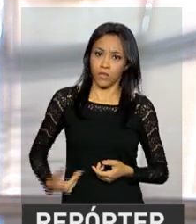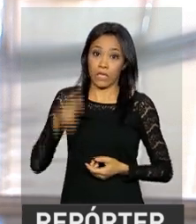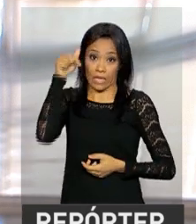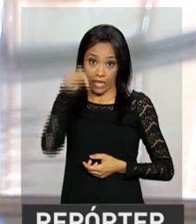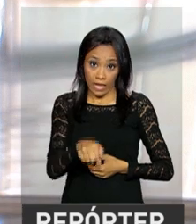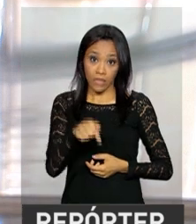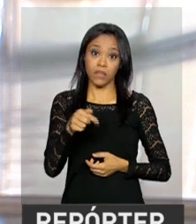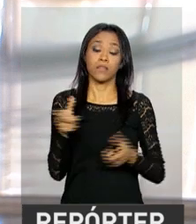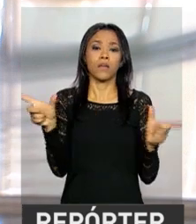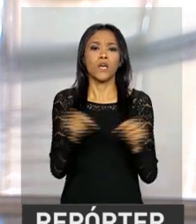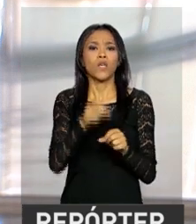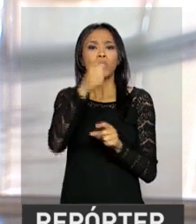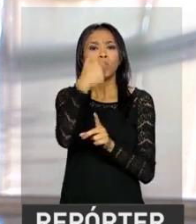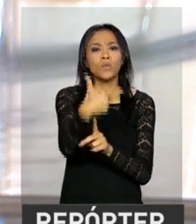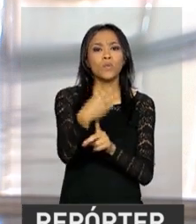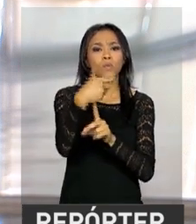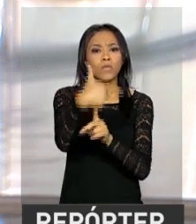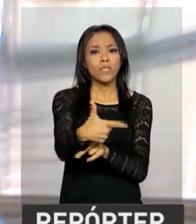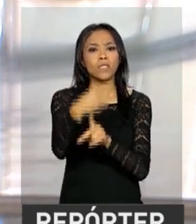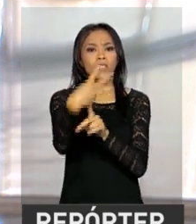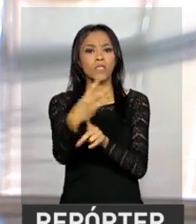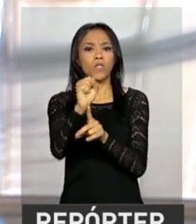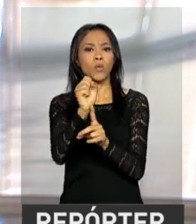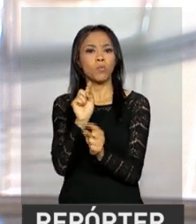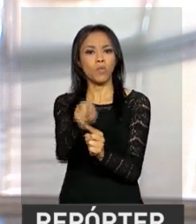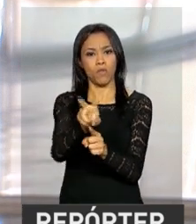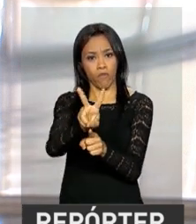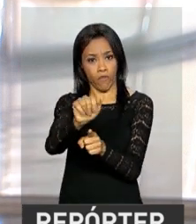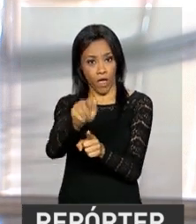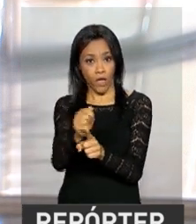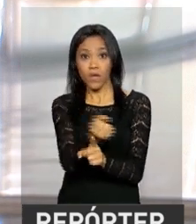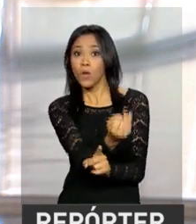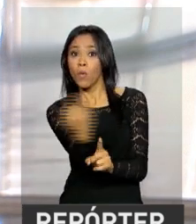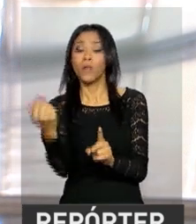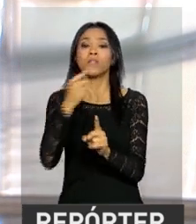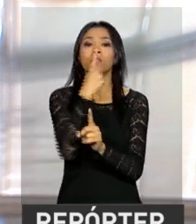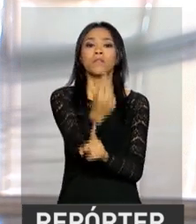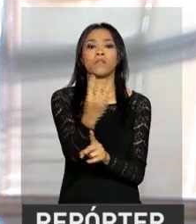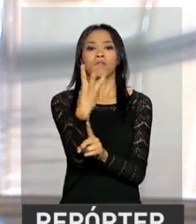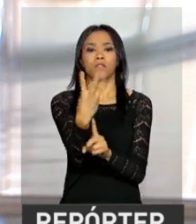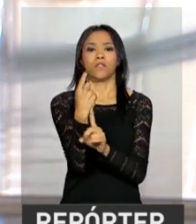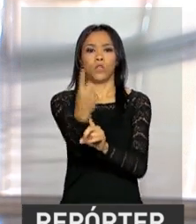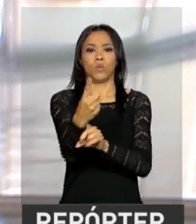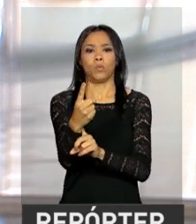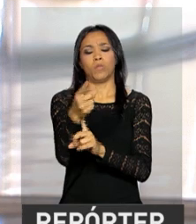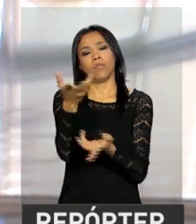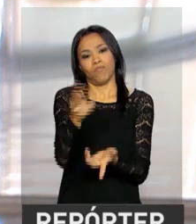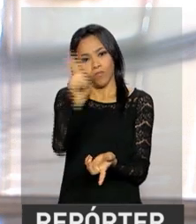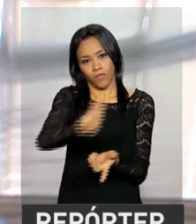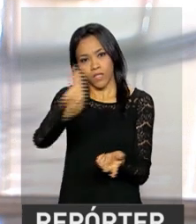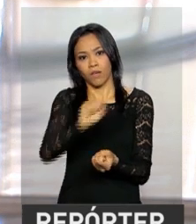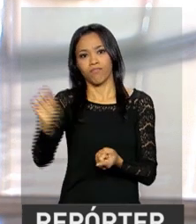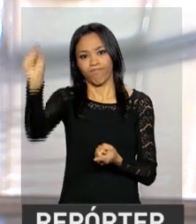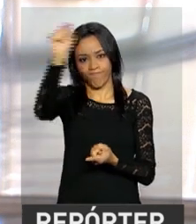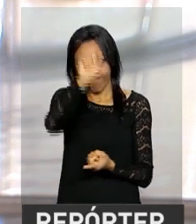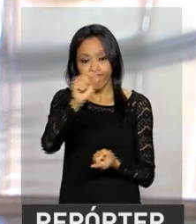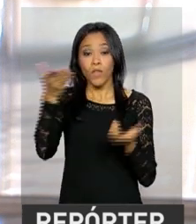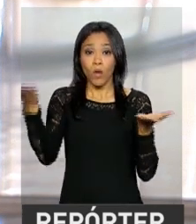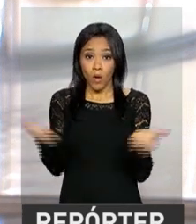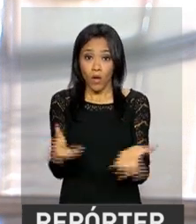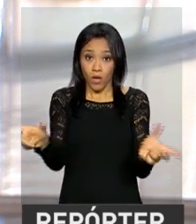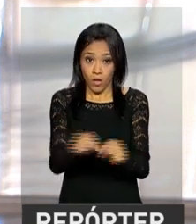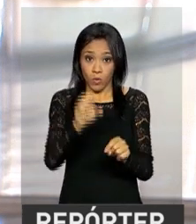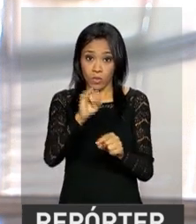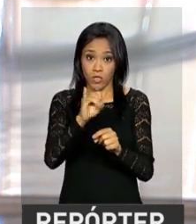foram 238 mil vagas em 131 instituições. Este ano, o SISU registrou mais